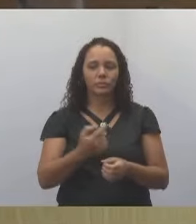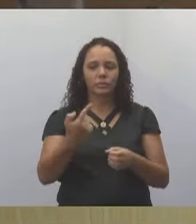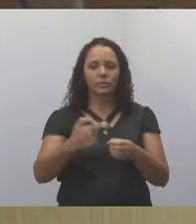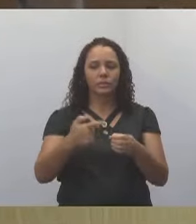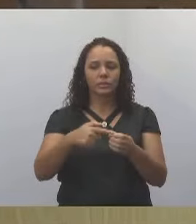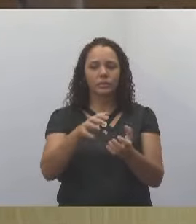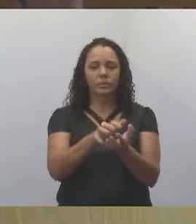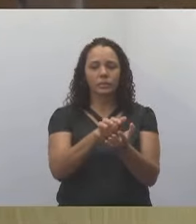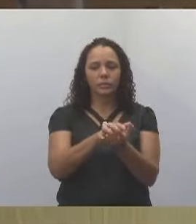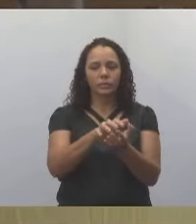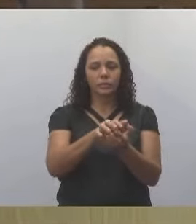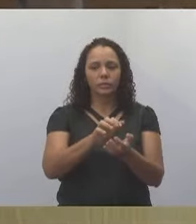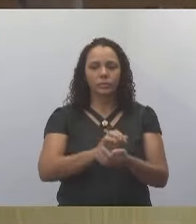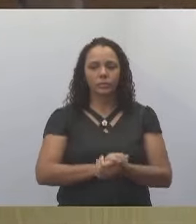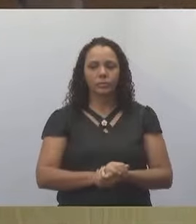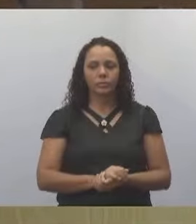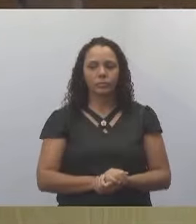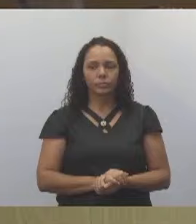Jacareí.